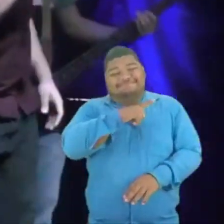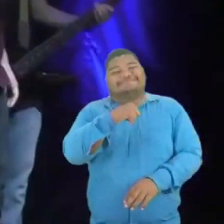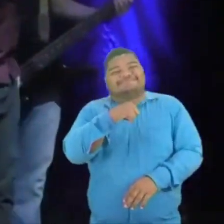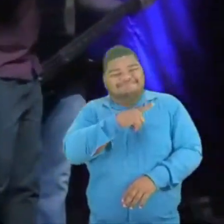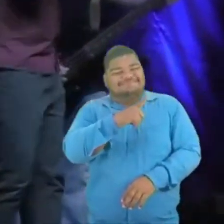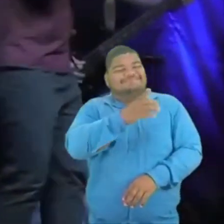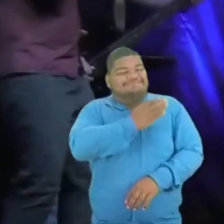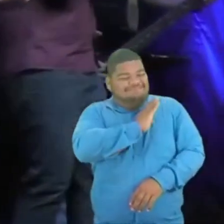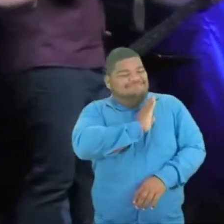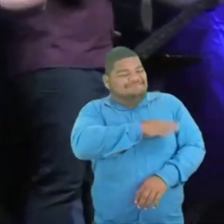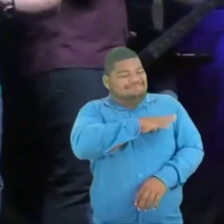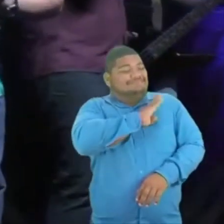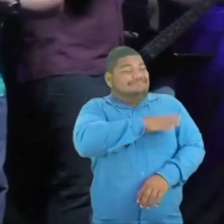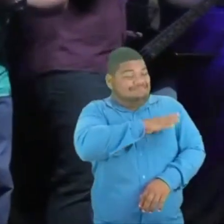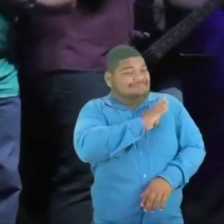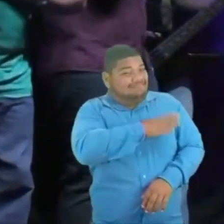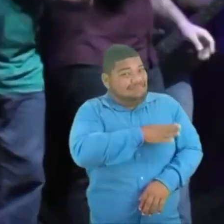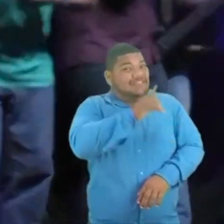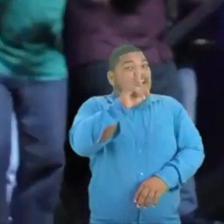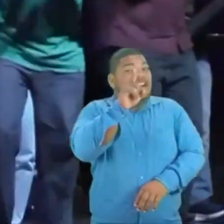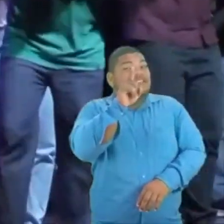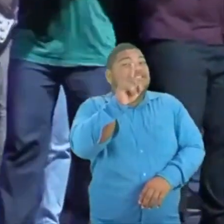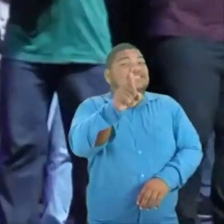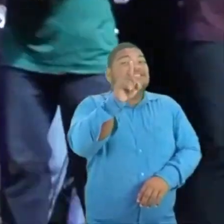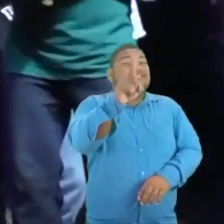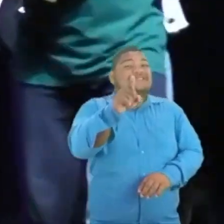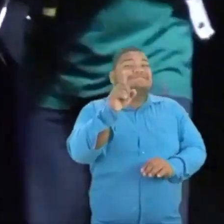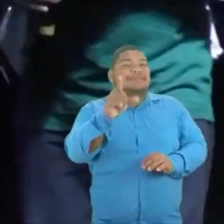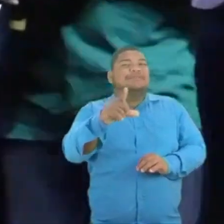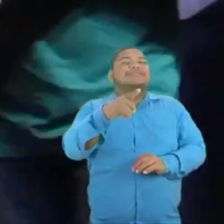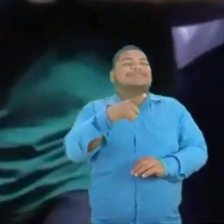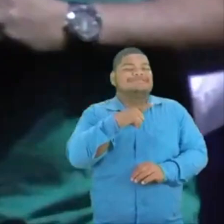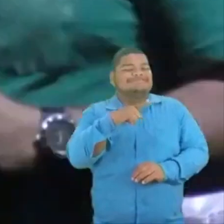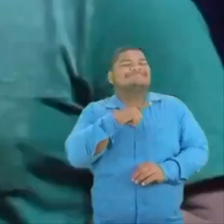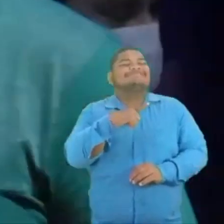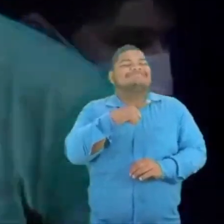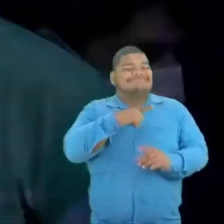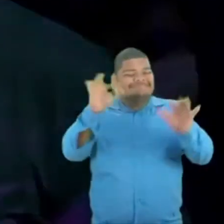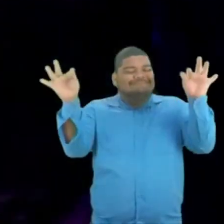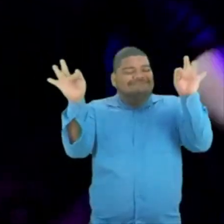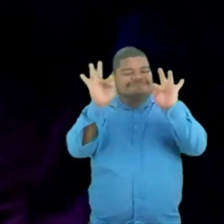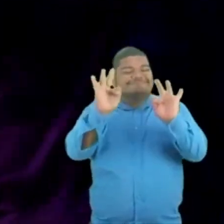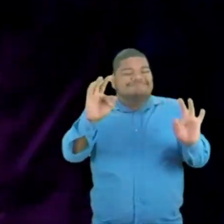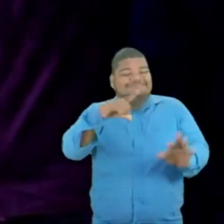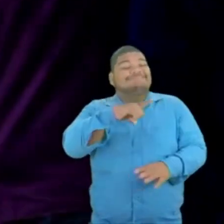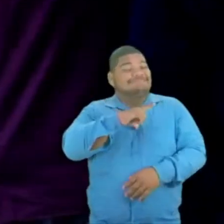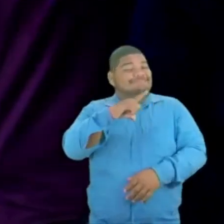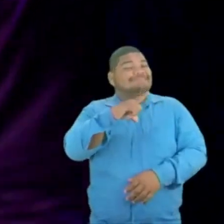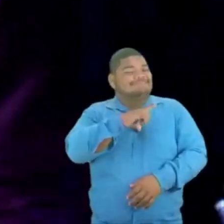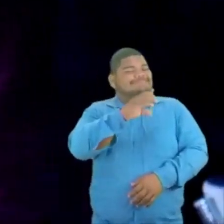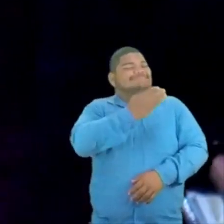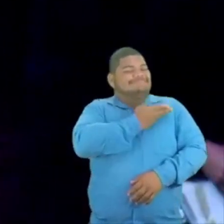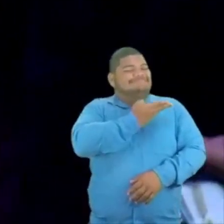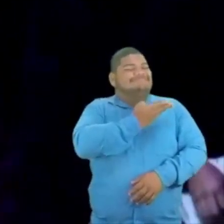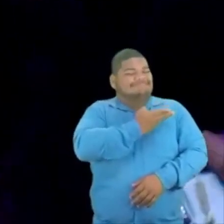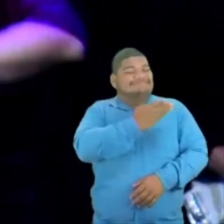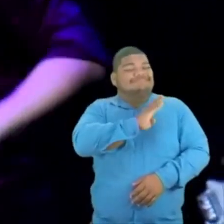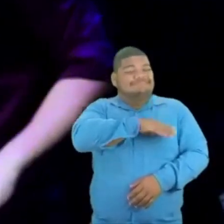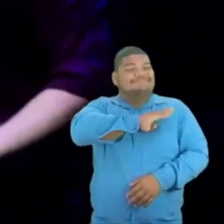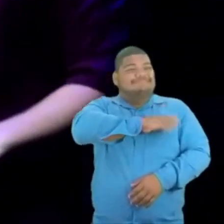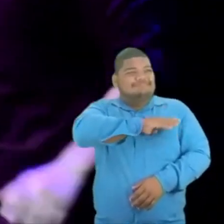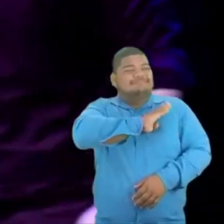tendo Jesus no coração. Você só pode ser feliz tendo Jesus